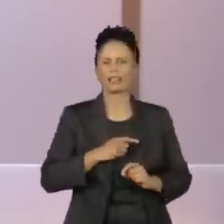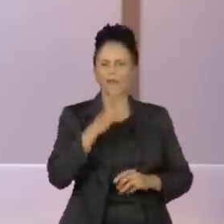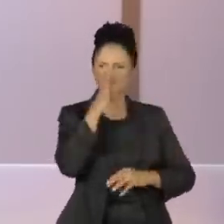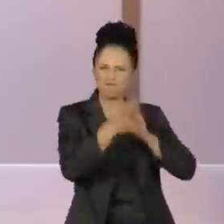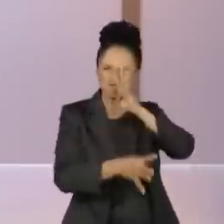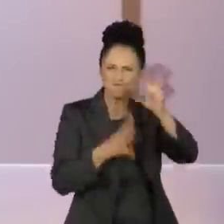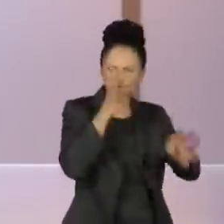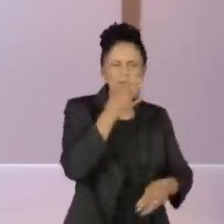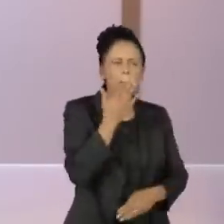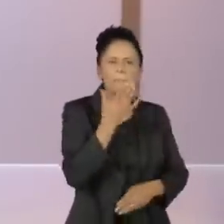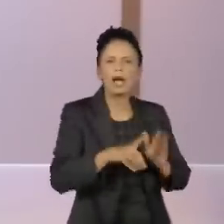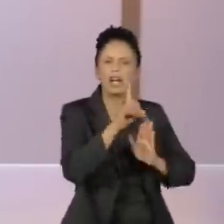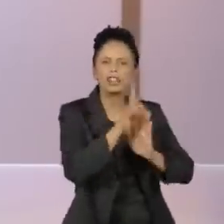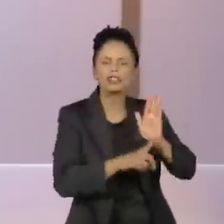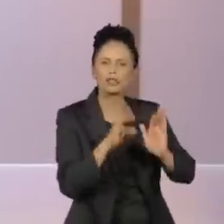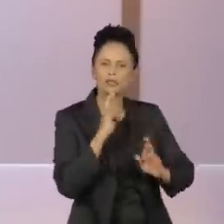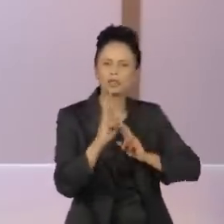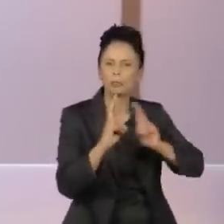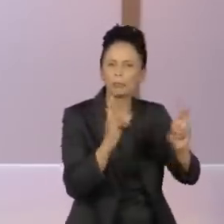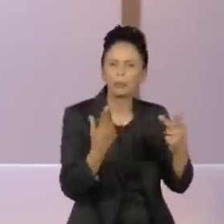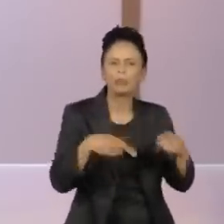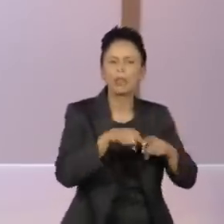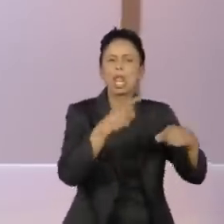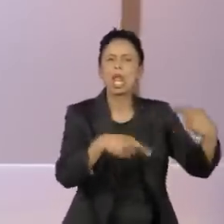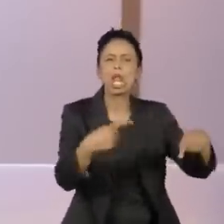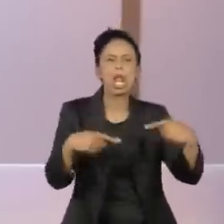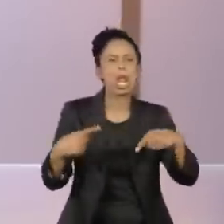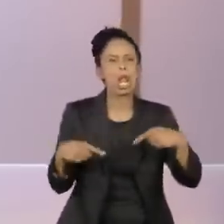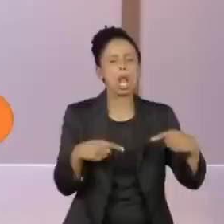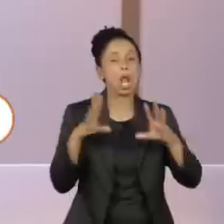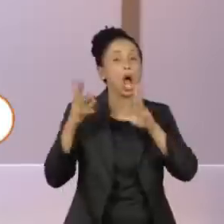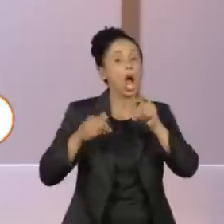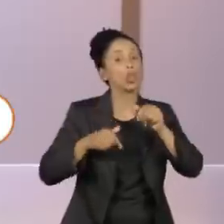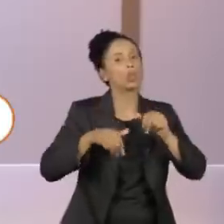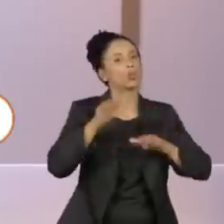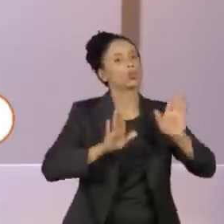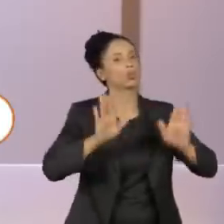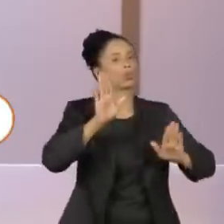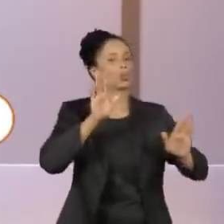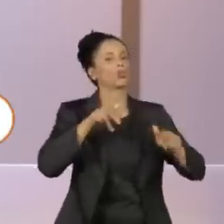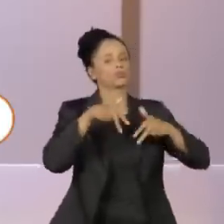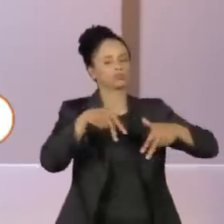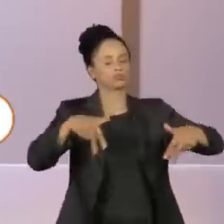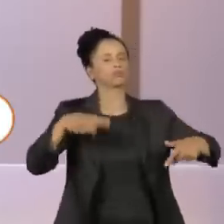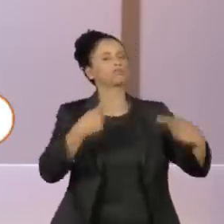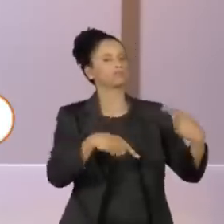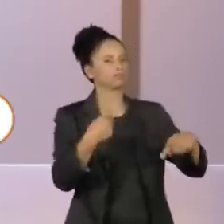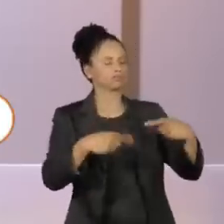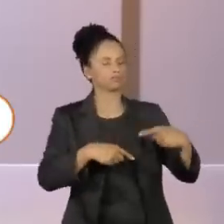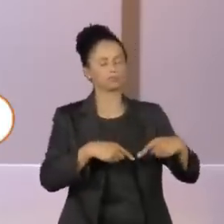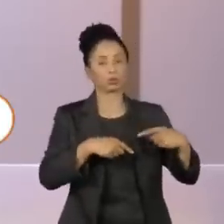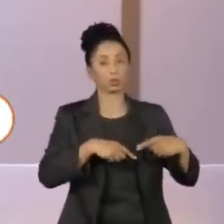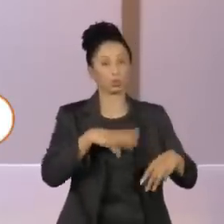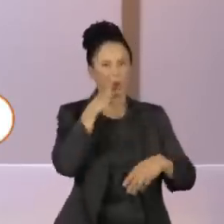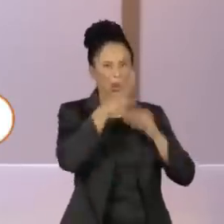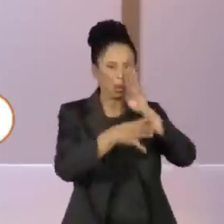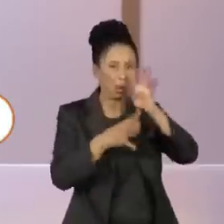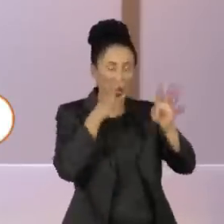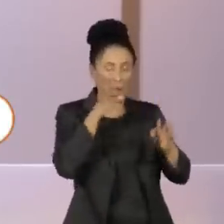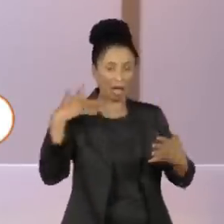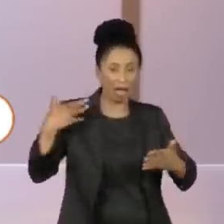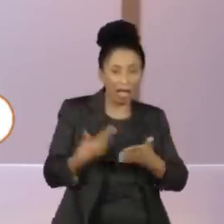direito de resposta e também discussões entre os participantes foi um dos mais agressivos da história em certos momentos